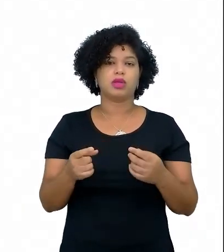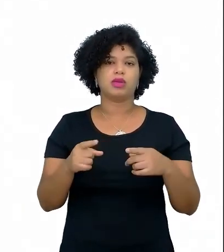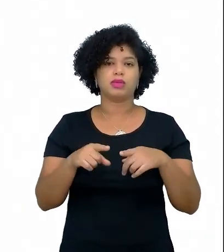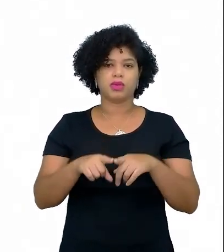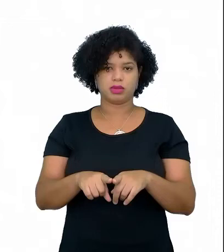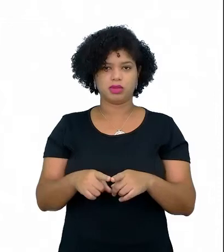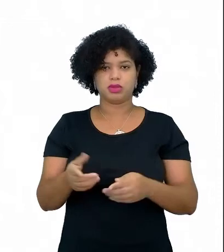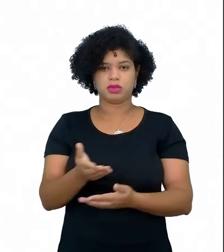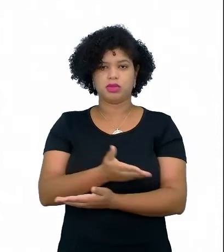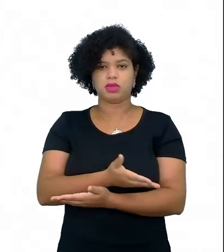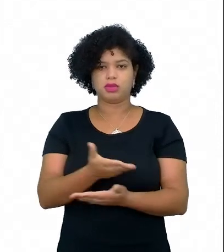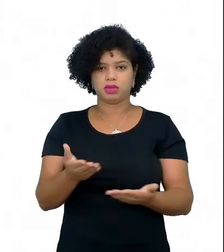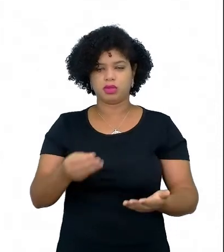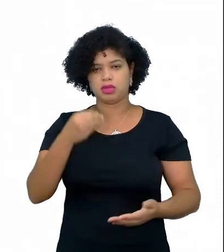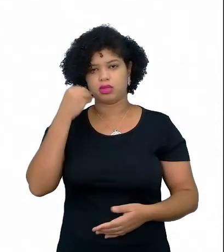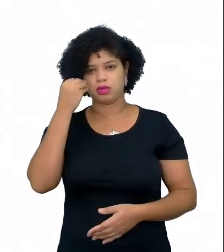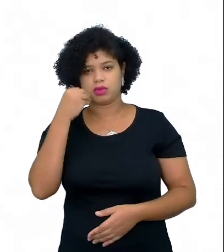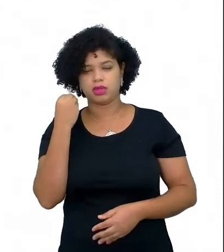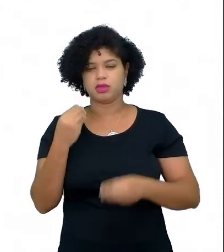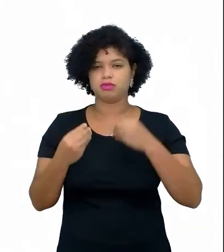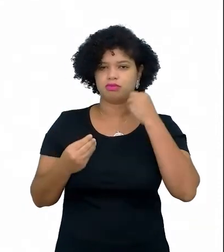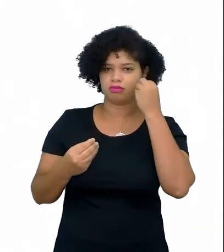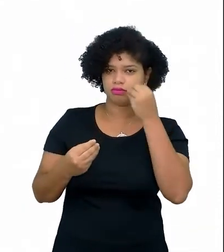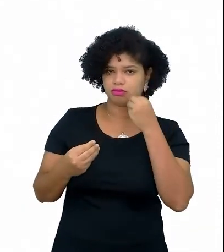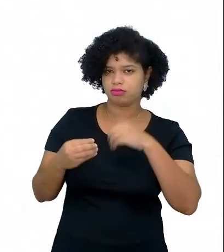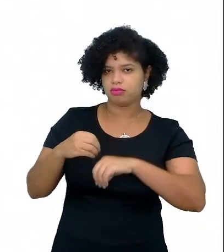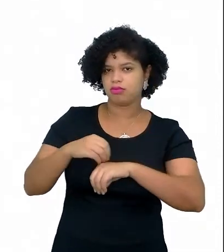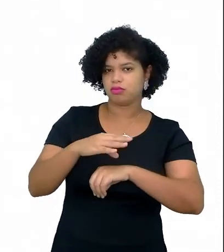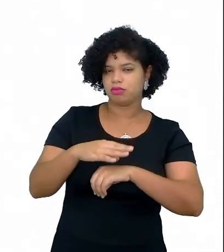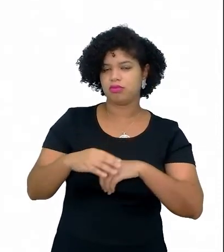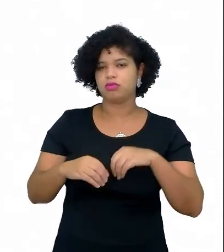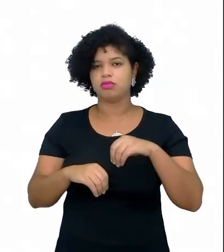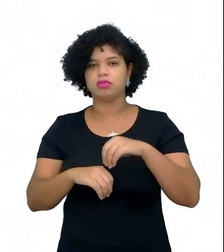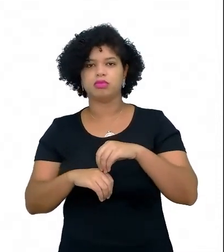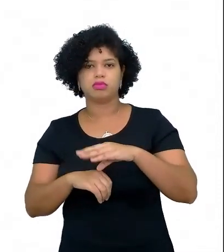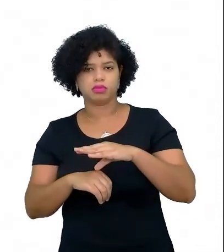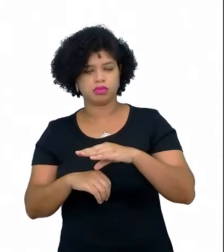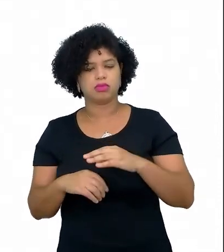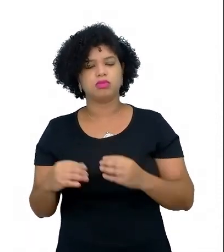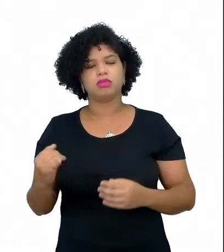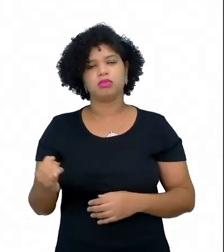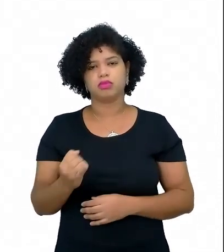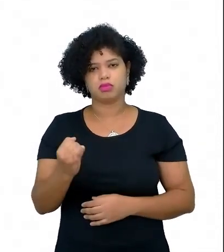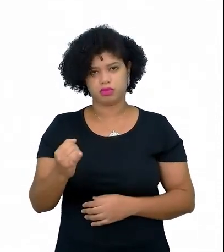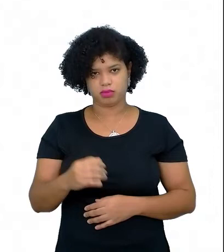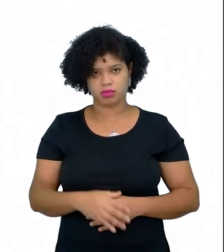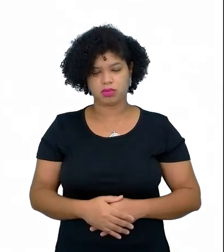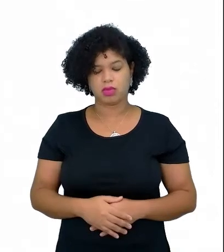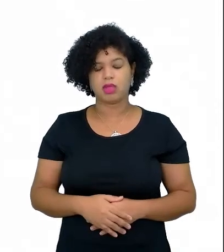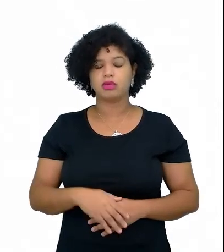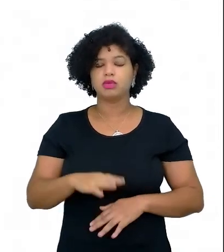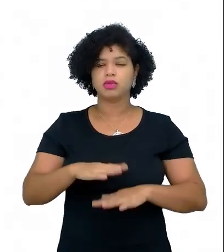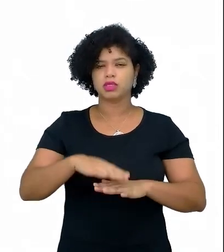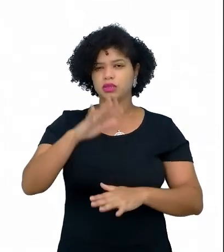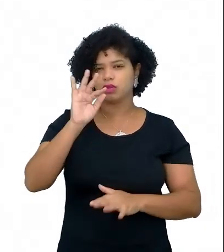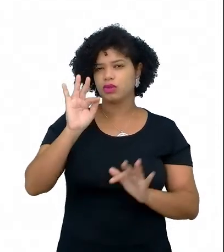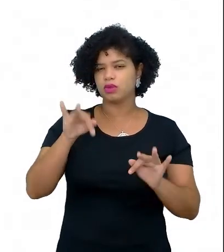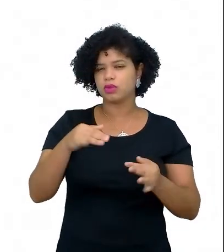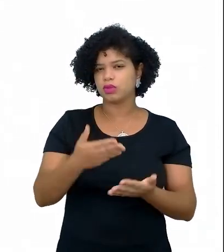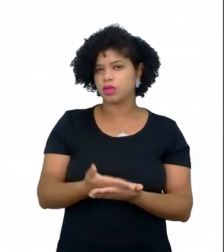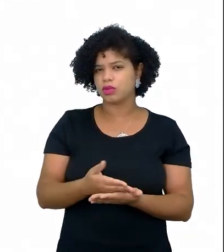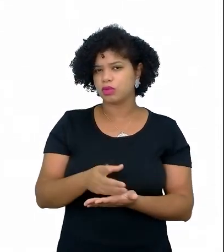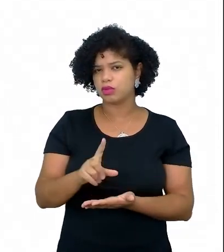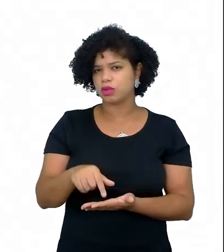essas trocas de experiência entre um e outro. Foi deixado um tempo para a sistematização e resolução ao final da aula? Com ou